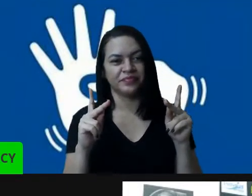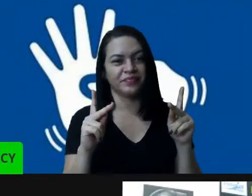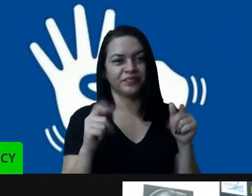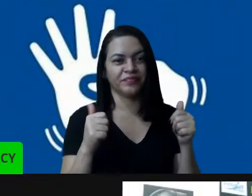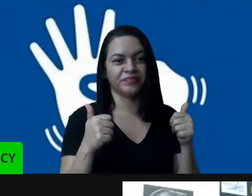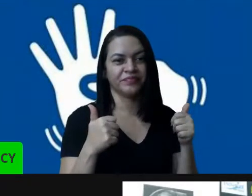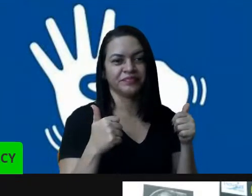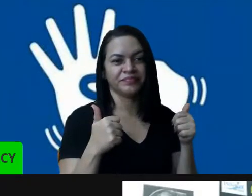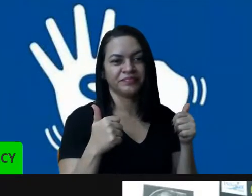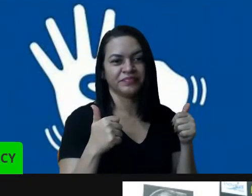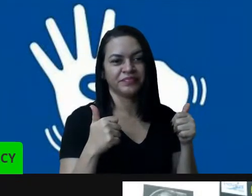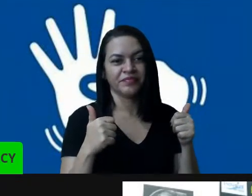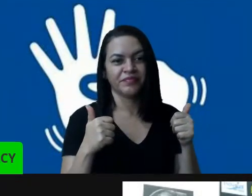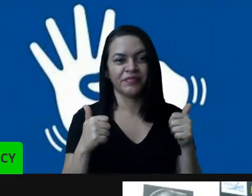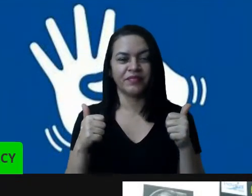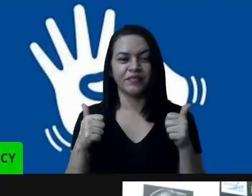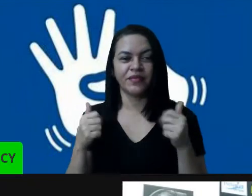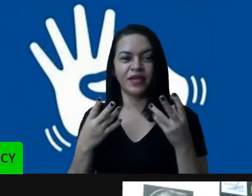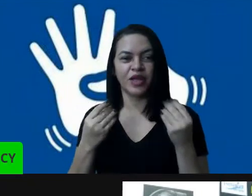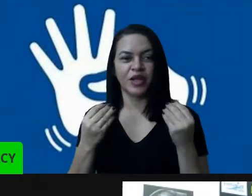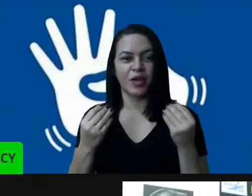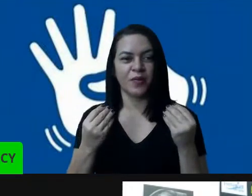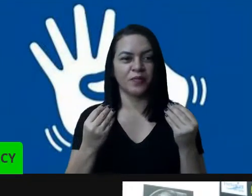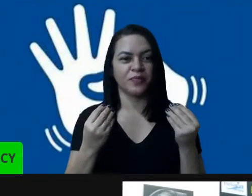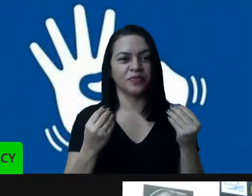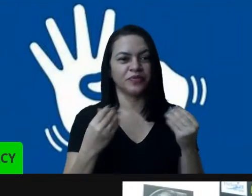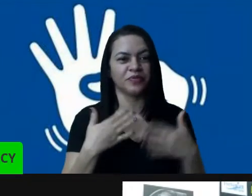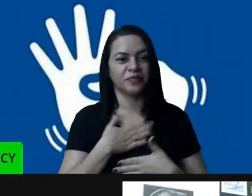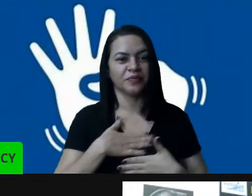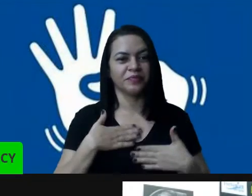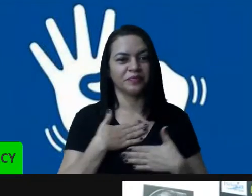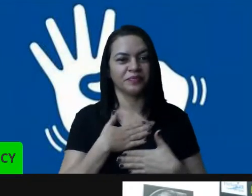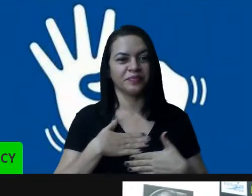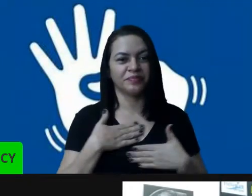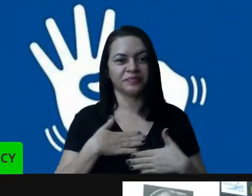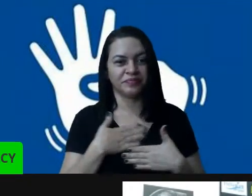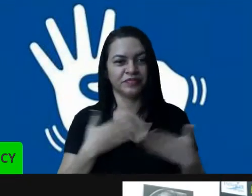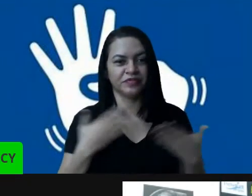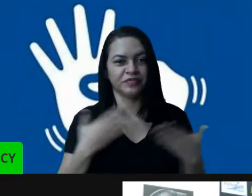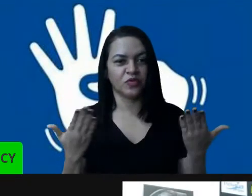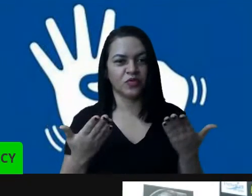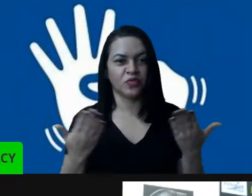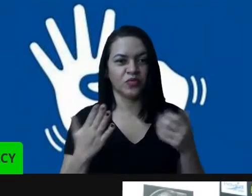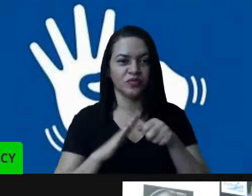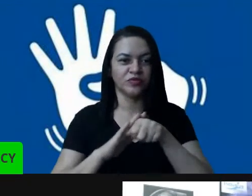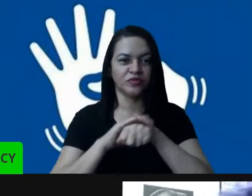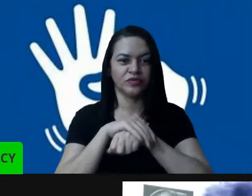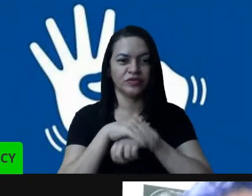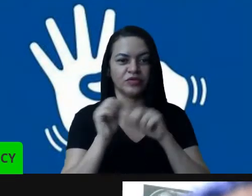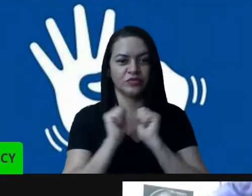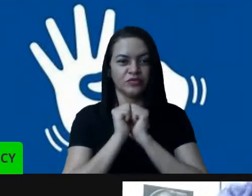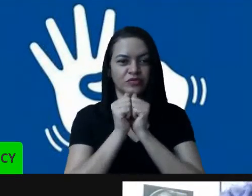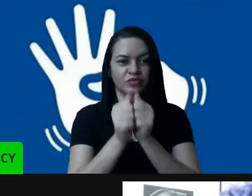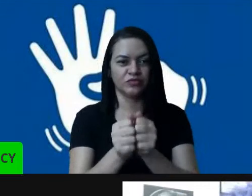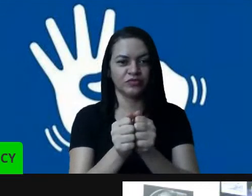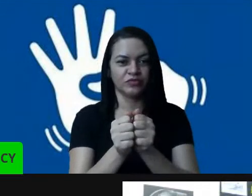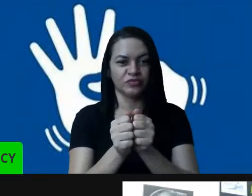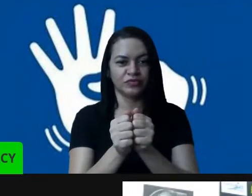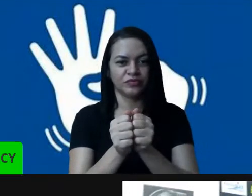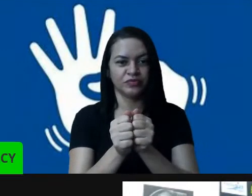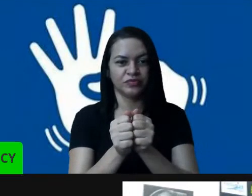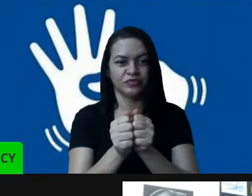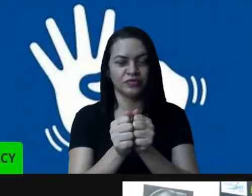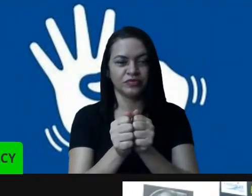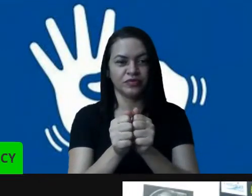É um prazer imenso estar aqui com vocês nessa noite. É nossa primeira Oi, live, mano, só. não, no, pela